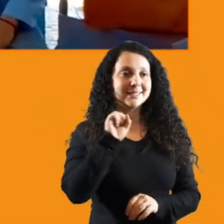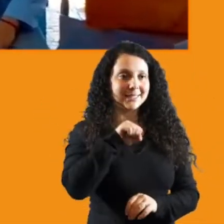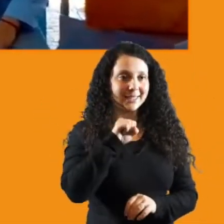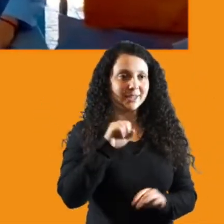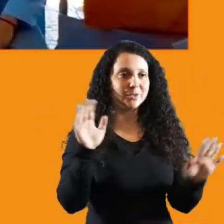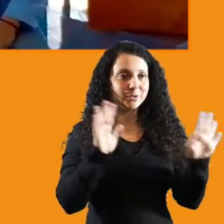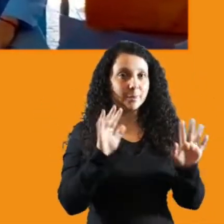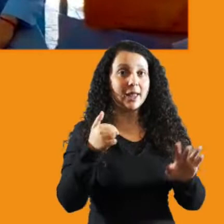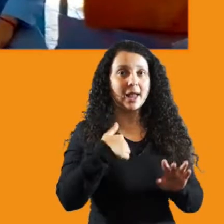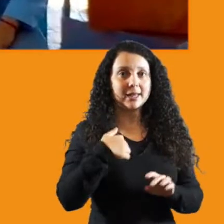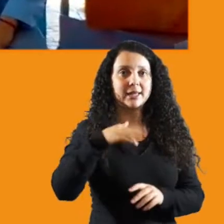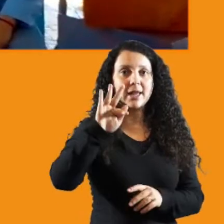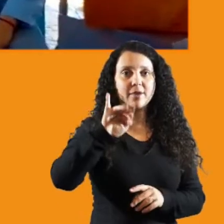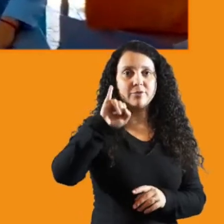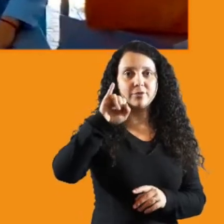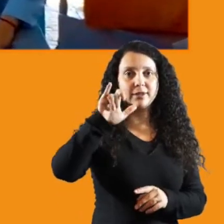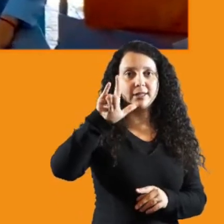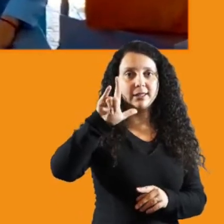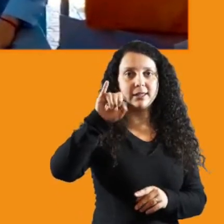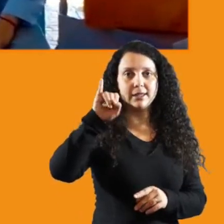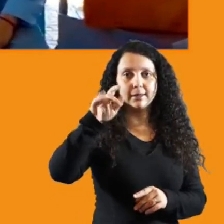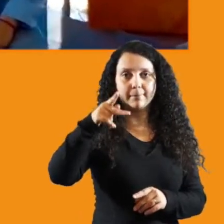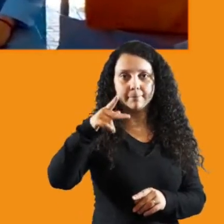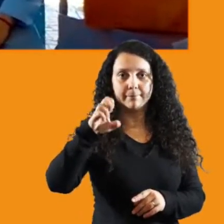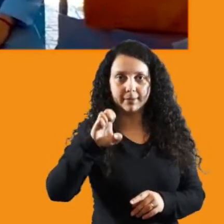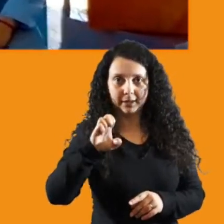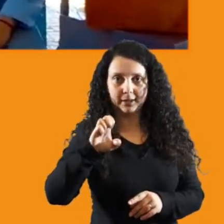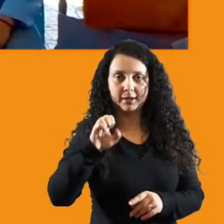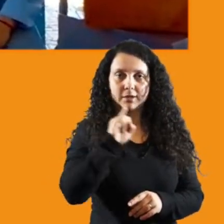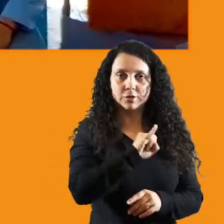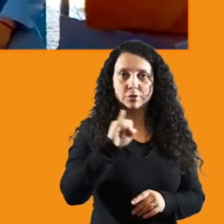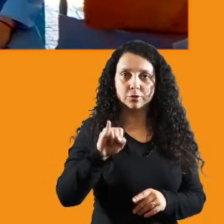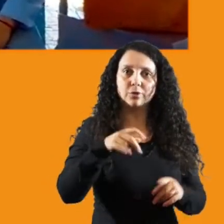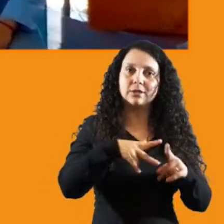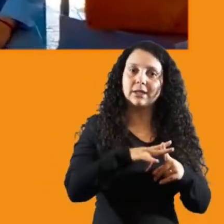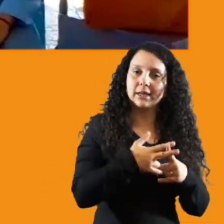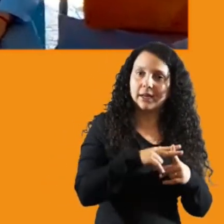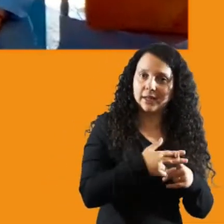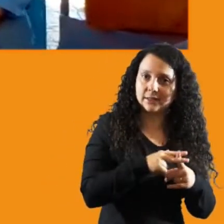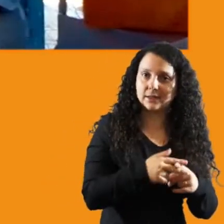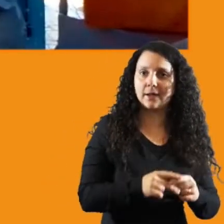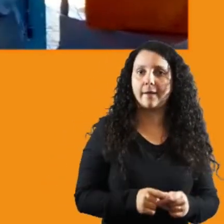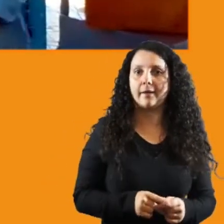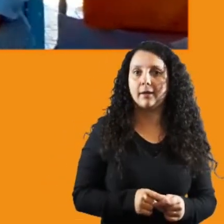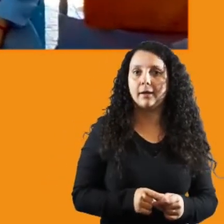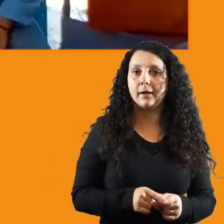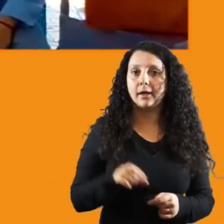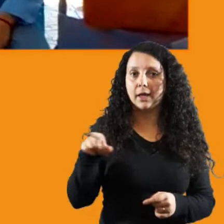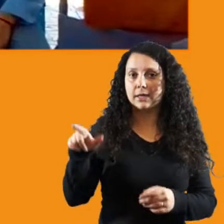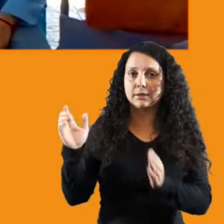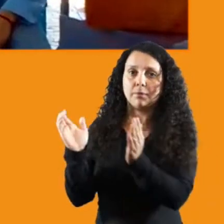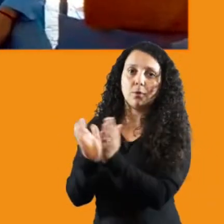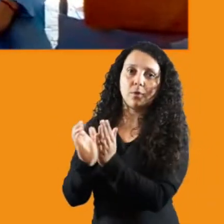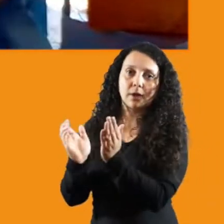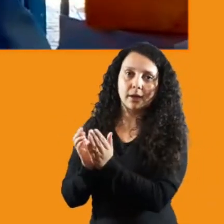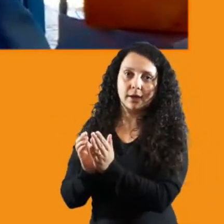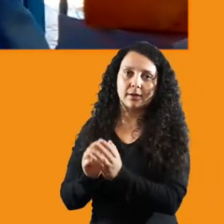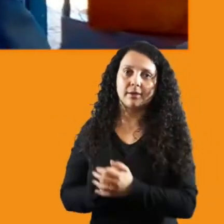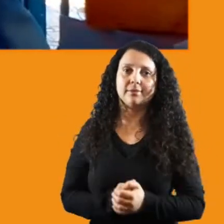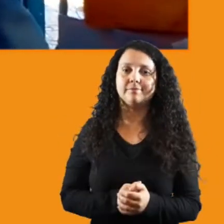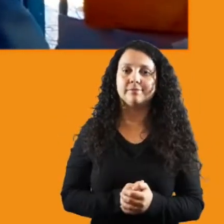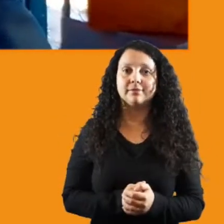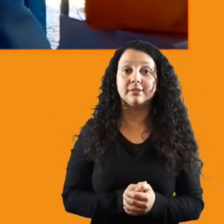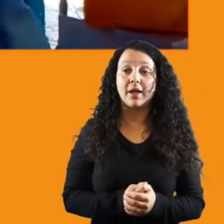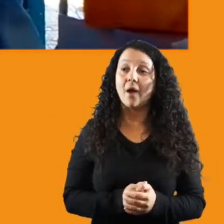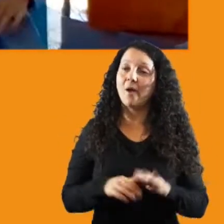o Felipe Falabrete, do Senai de Passo Fundo, instrutor da área elétrica. Passo a palavra ao meu colega. Fala, Potter. Tudo bem?